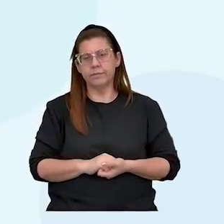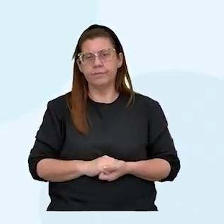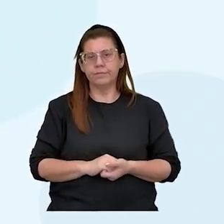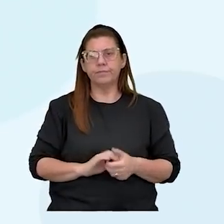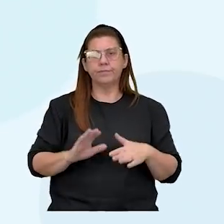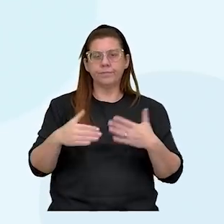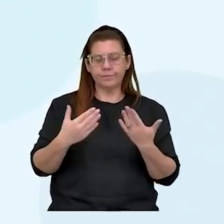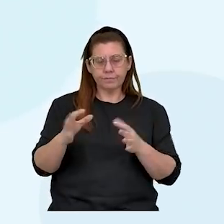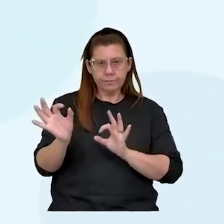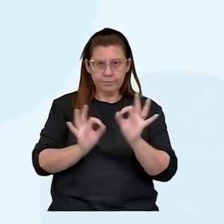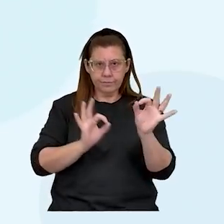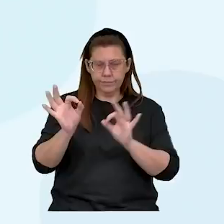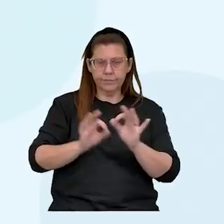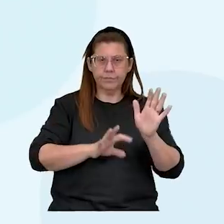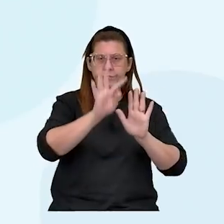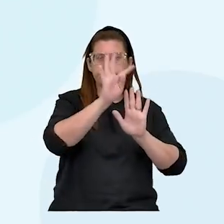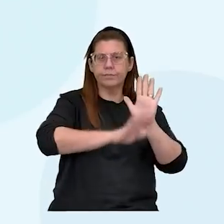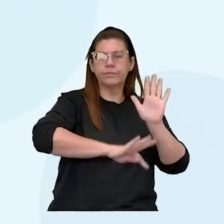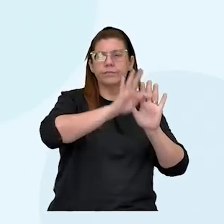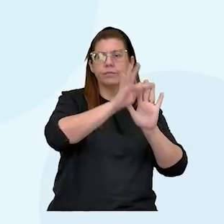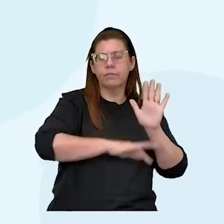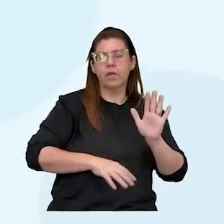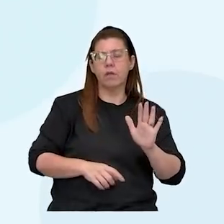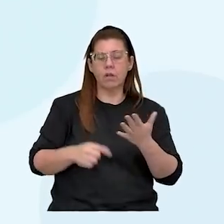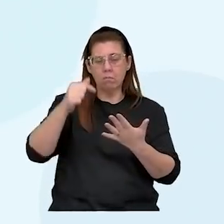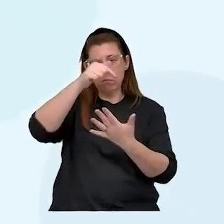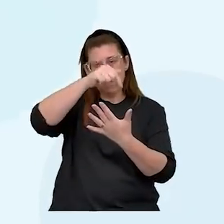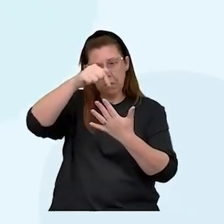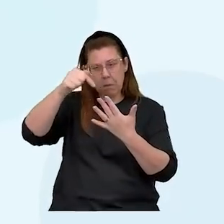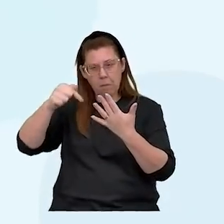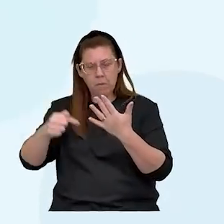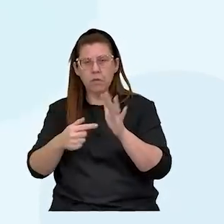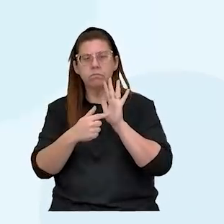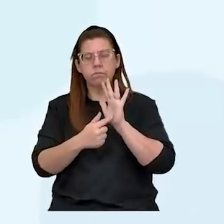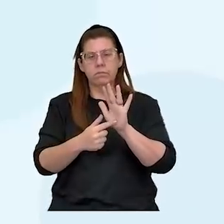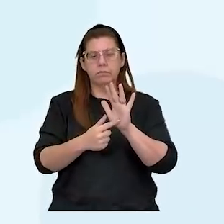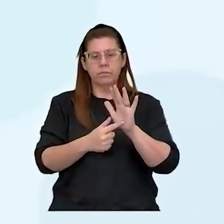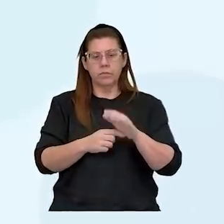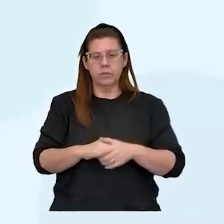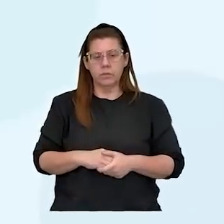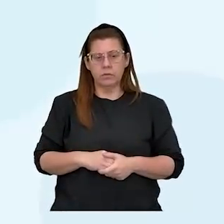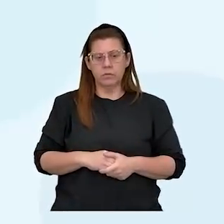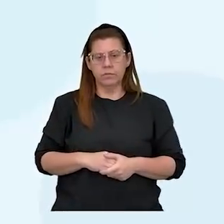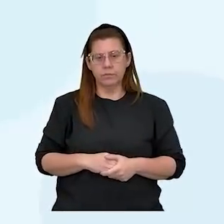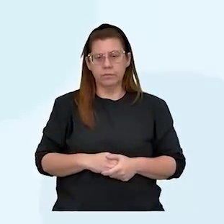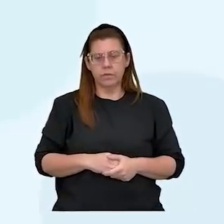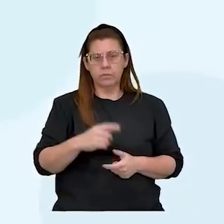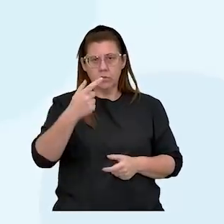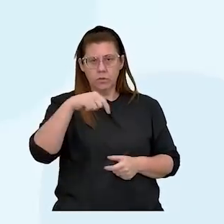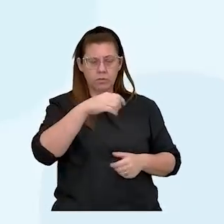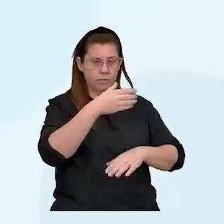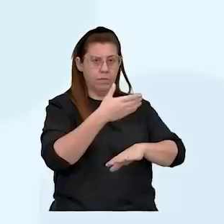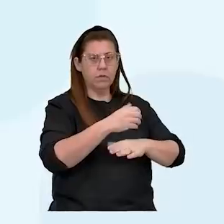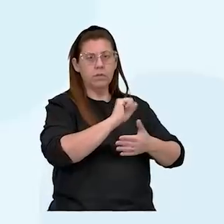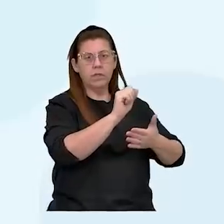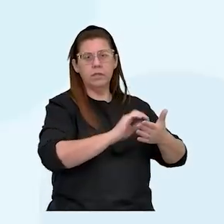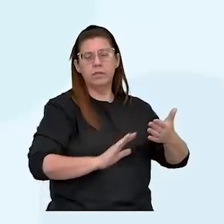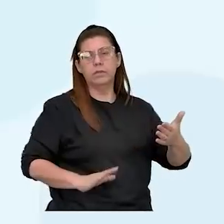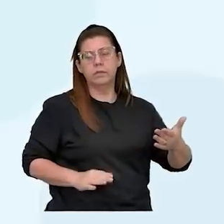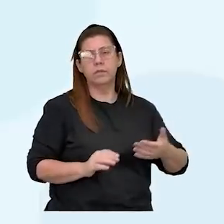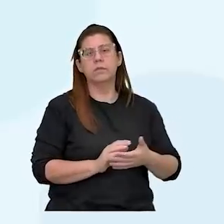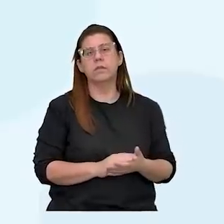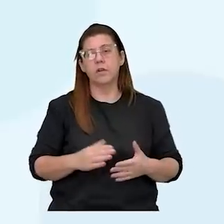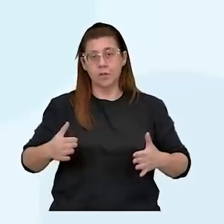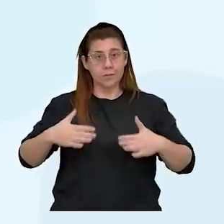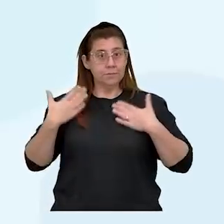de quem está produzindo o texto. Então, são esses elementos praticamente. Eu vou colocar aqui para vocês a atividade, senão não dá tempo. Eu